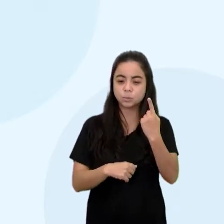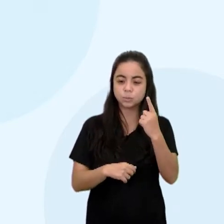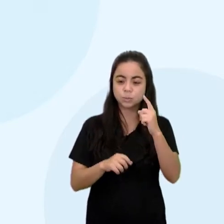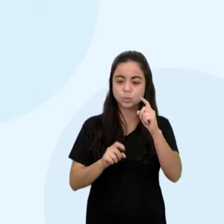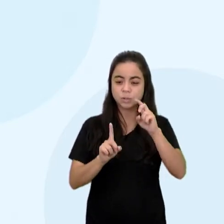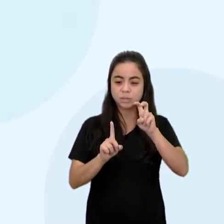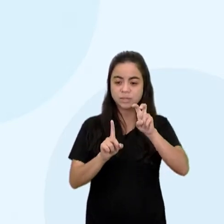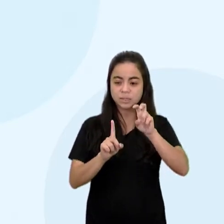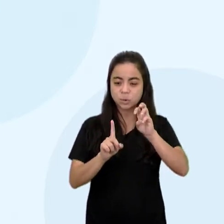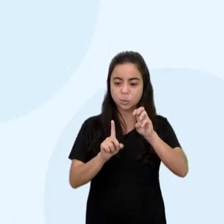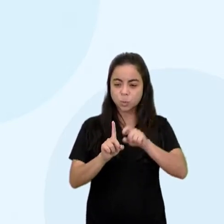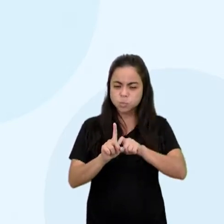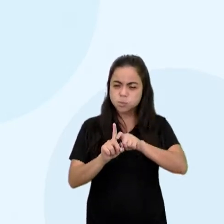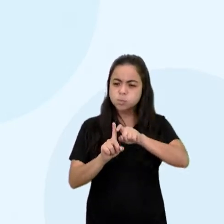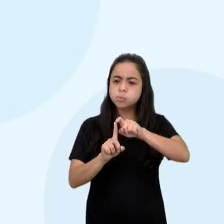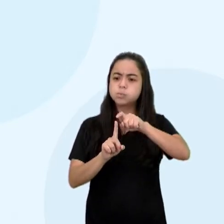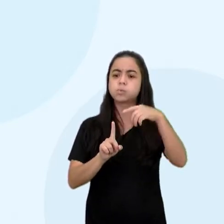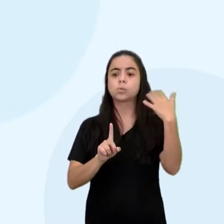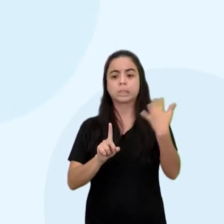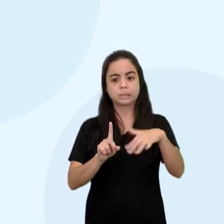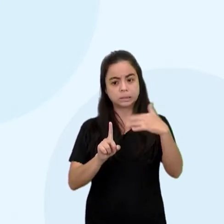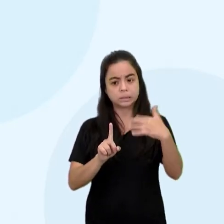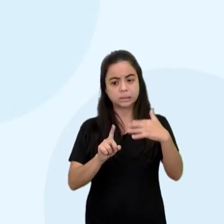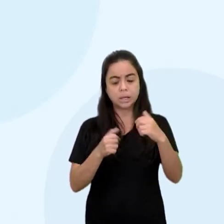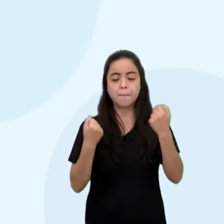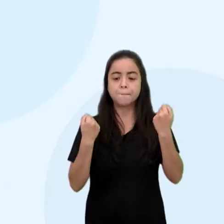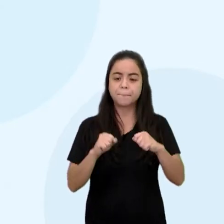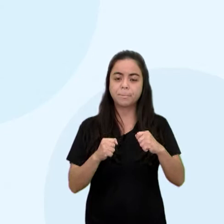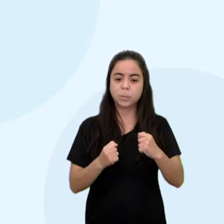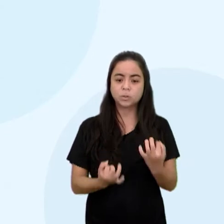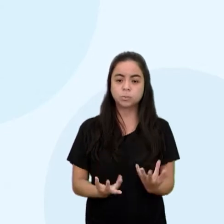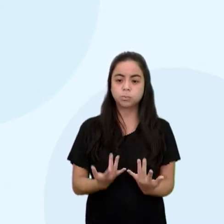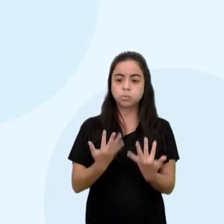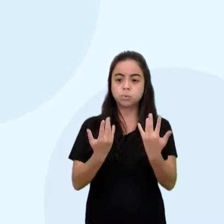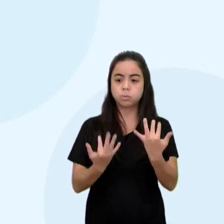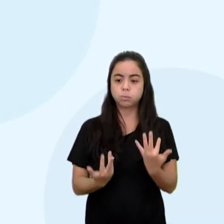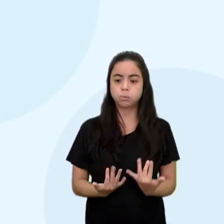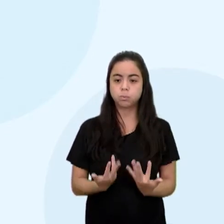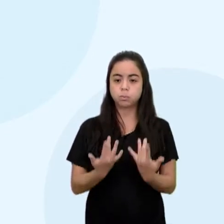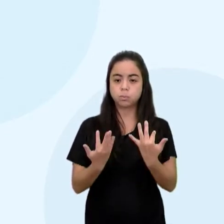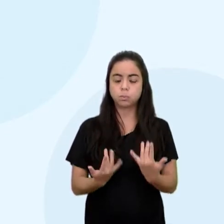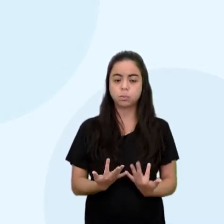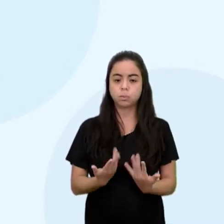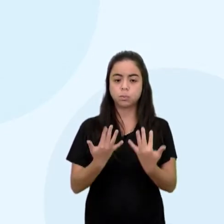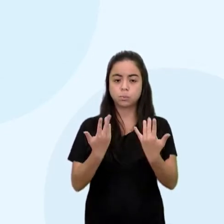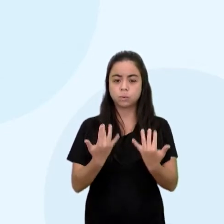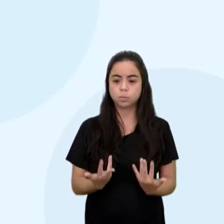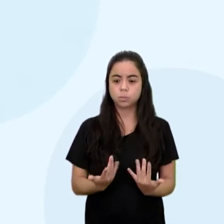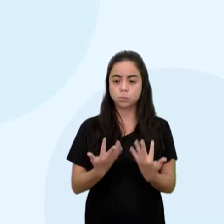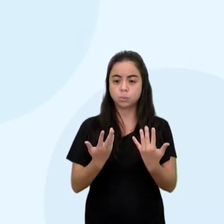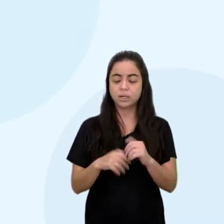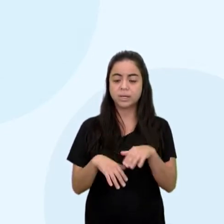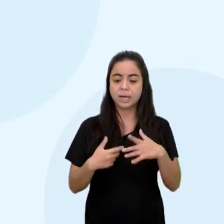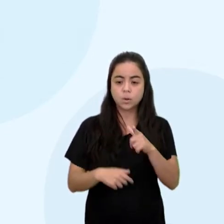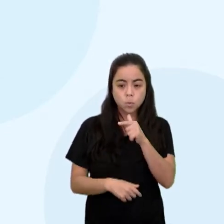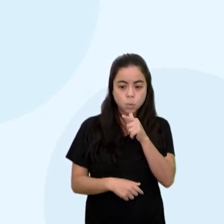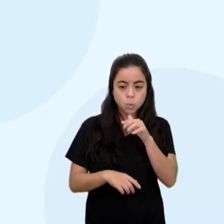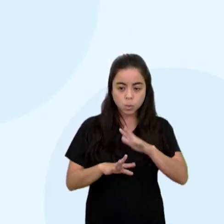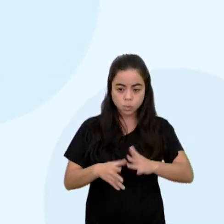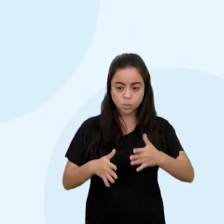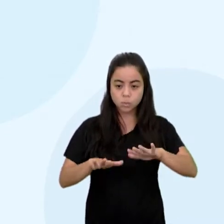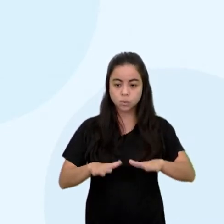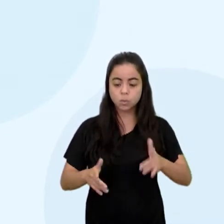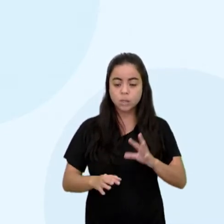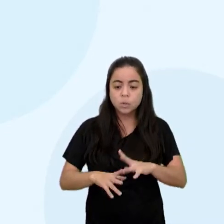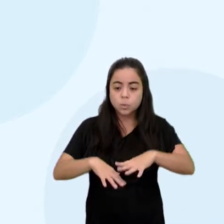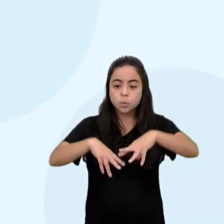Celsius, ela pode sofrer uma ebulição, né? Ela muda de fase, passa de líquido, né, para vapor. Tá